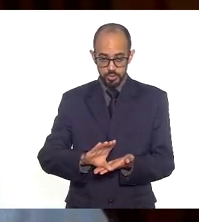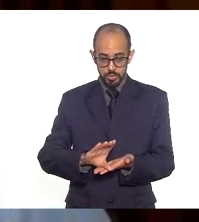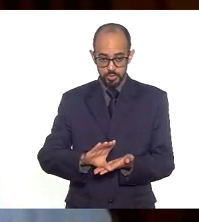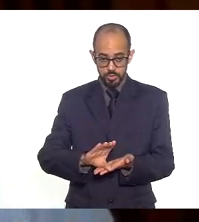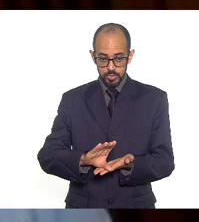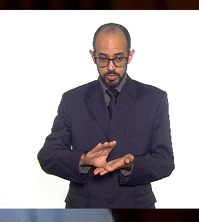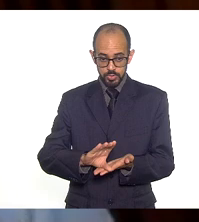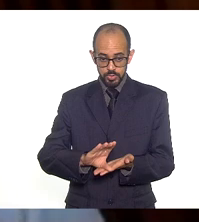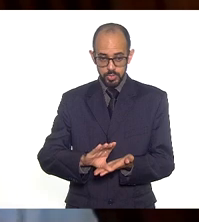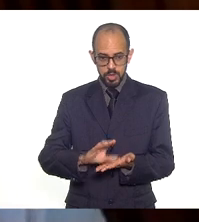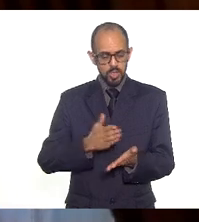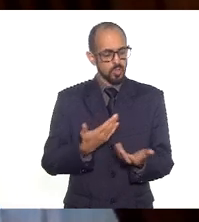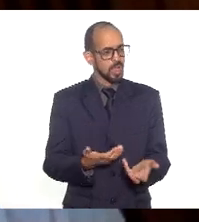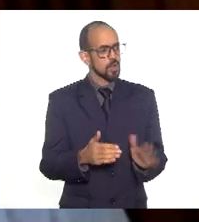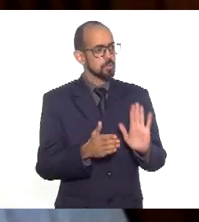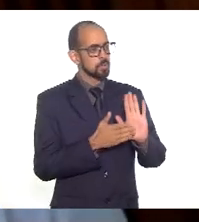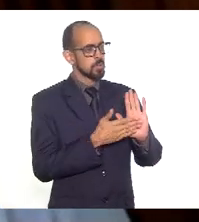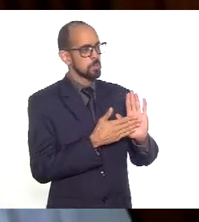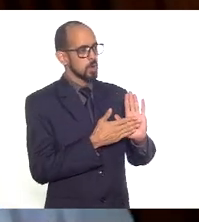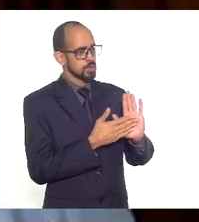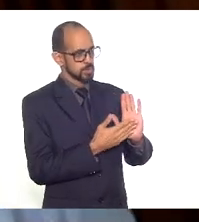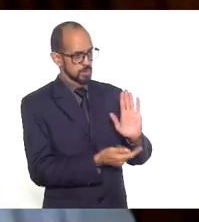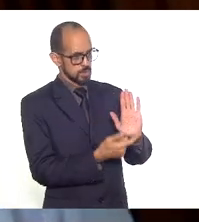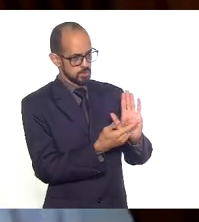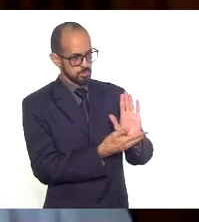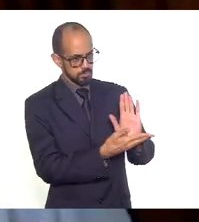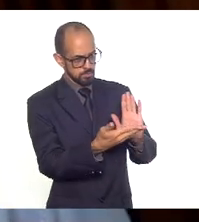Eu queria propor aqui